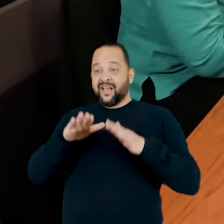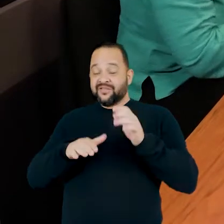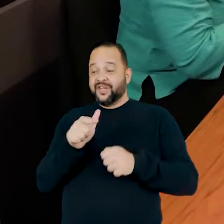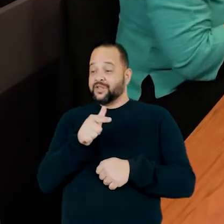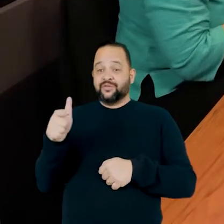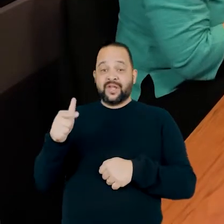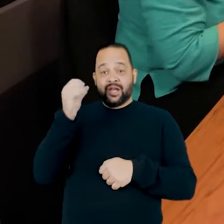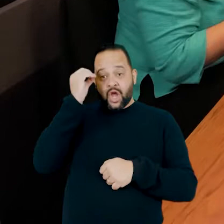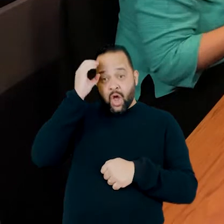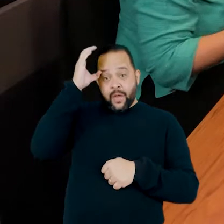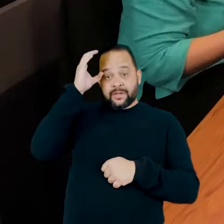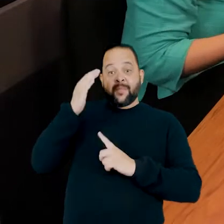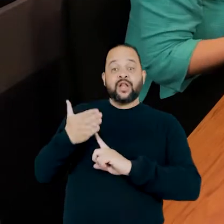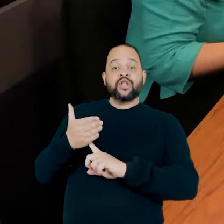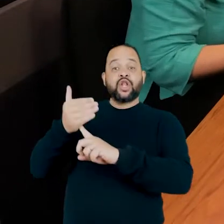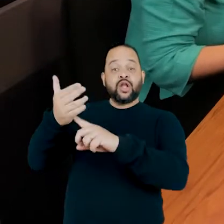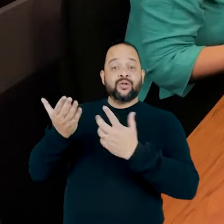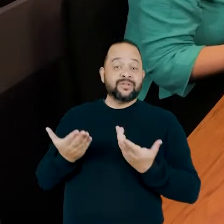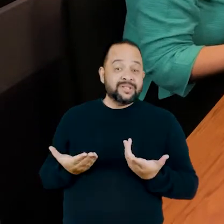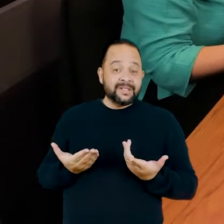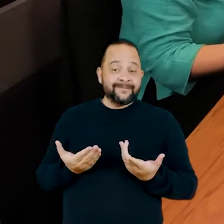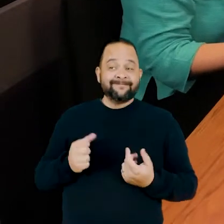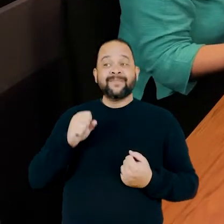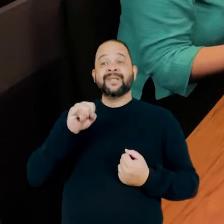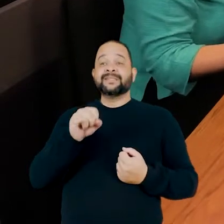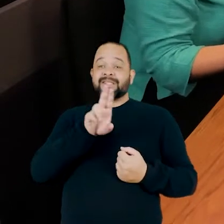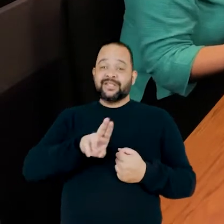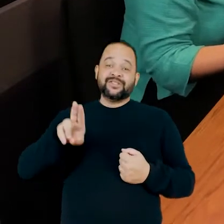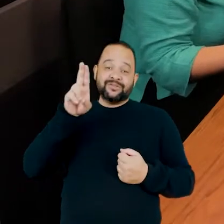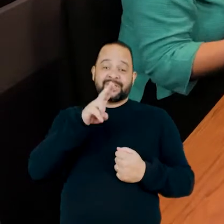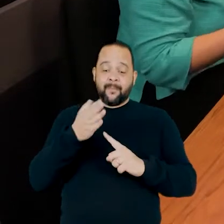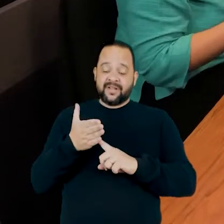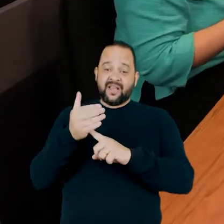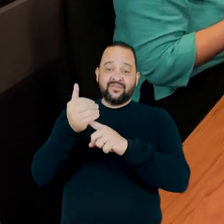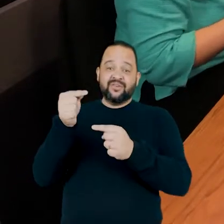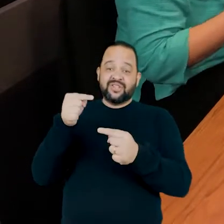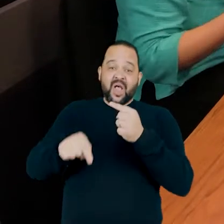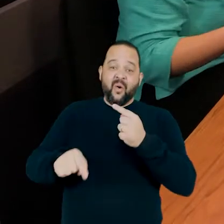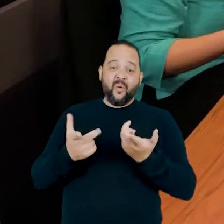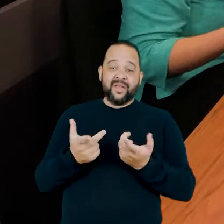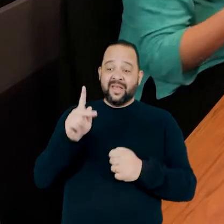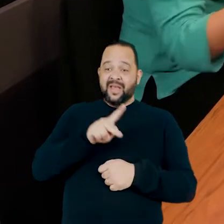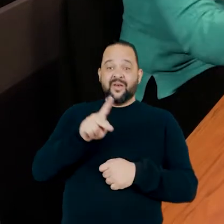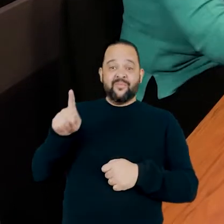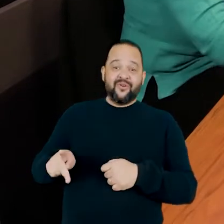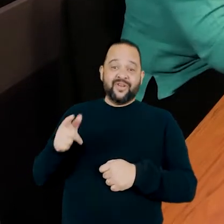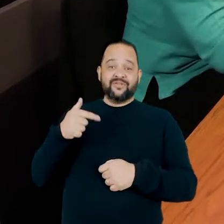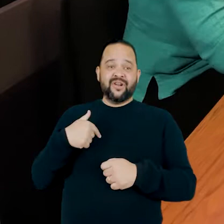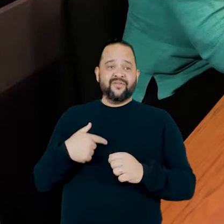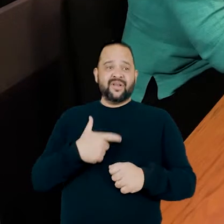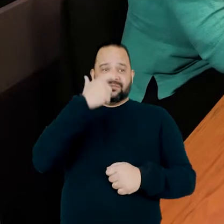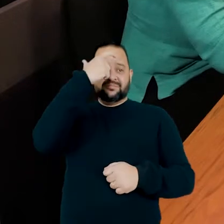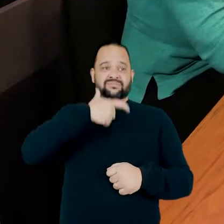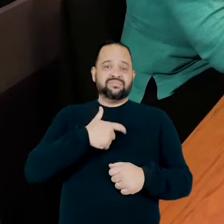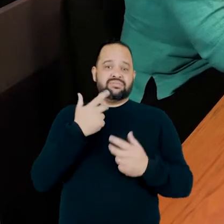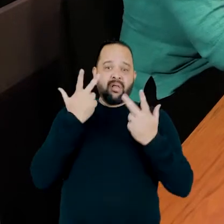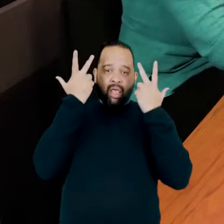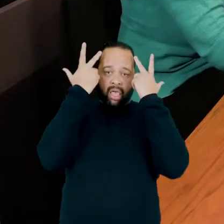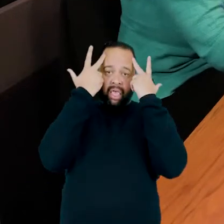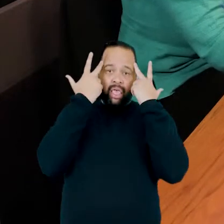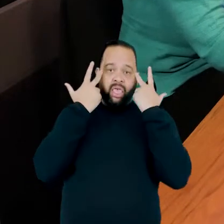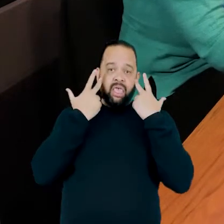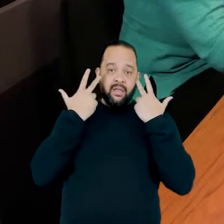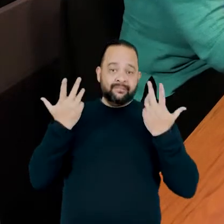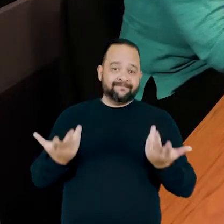Então, você colocar uma tecnologia que não está funcionando, o que você faz com esse professor? Você tira... Você expõe ele... Sim. É